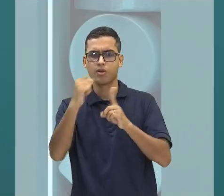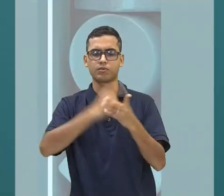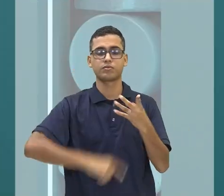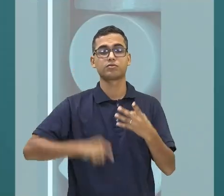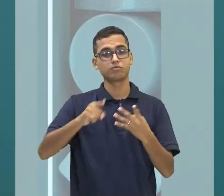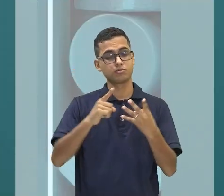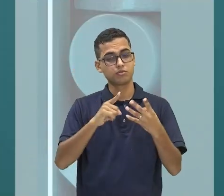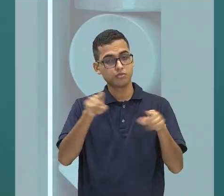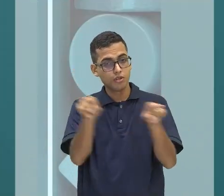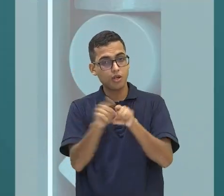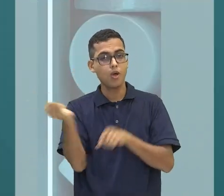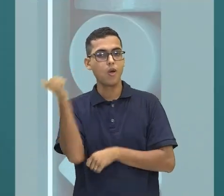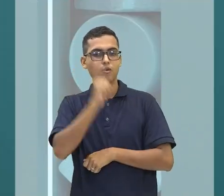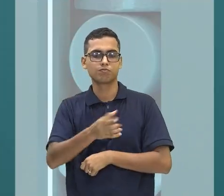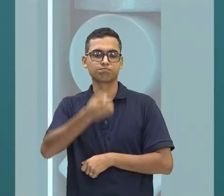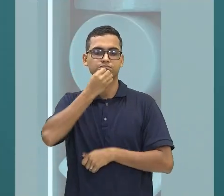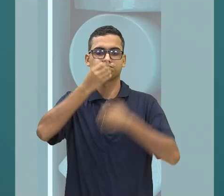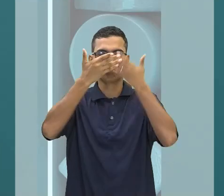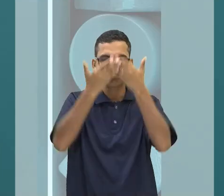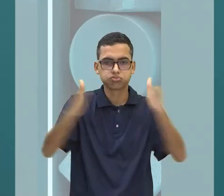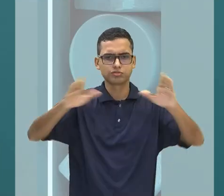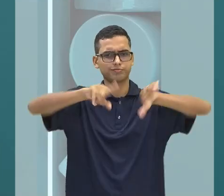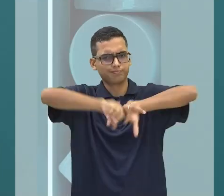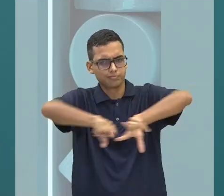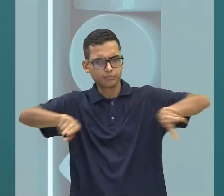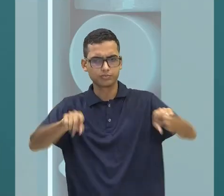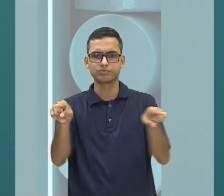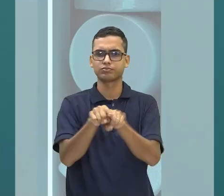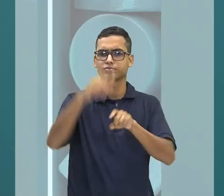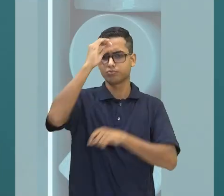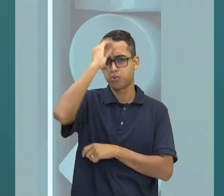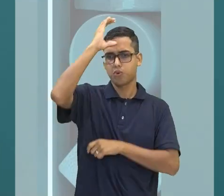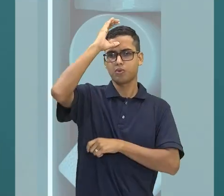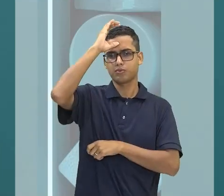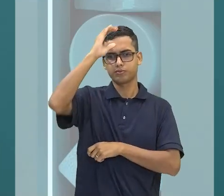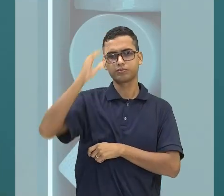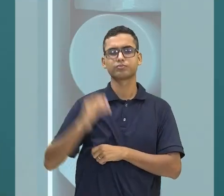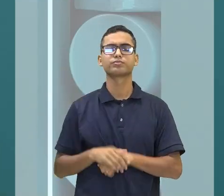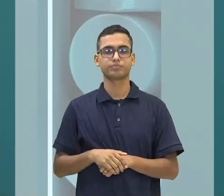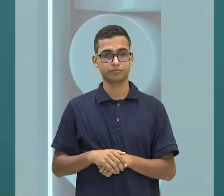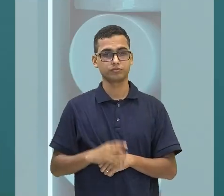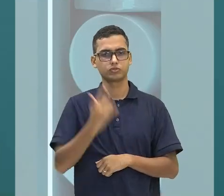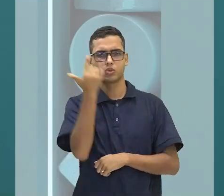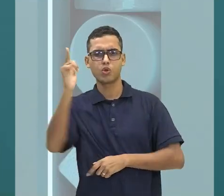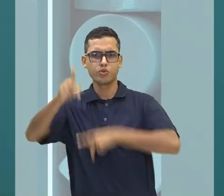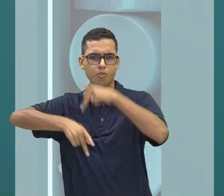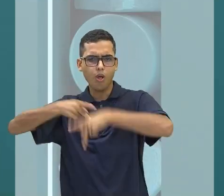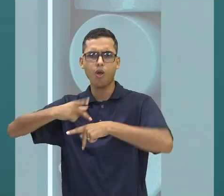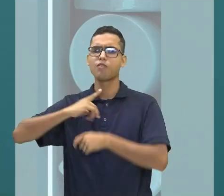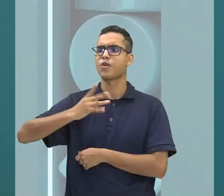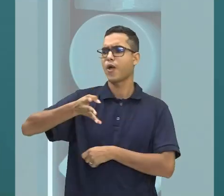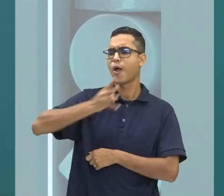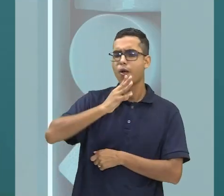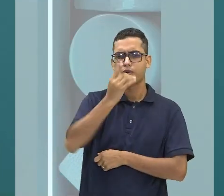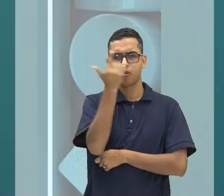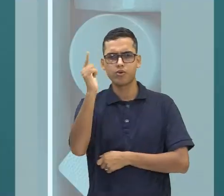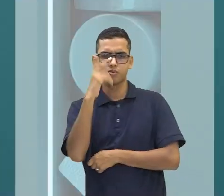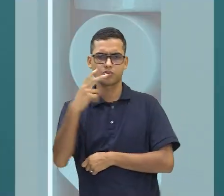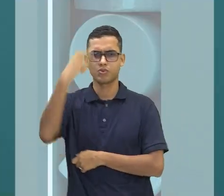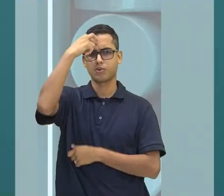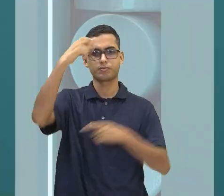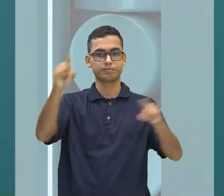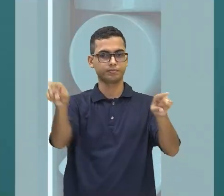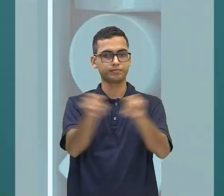aí de oportunidades também, tá? No conhecimento de outras civilizações, de outras culturas,